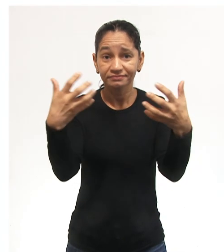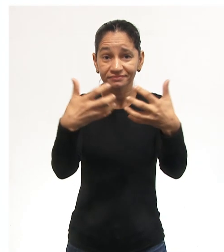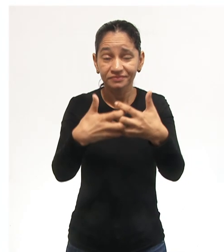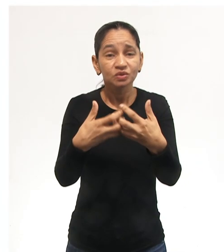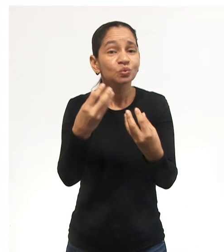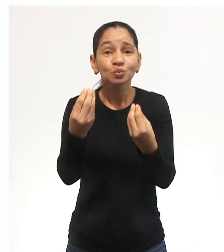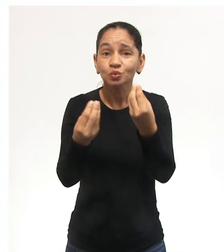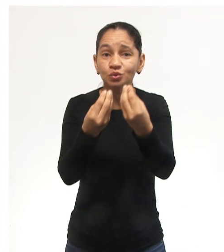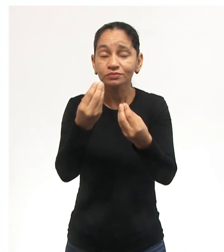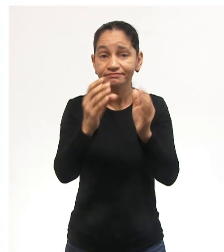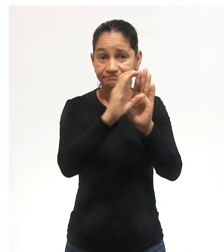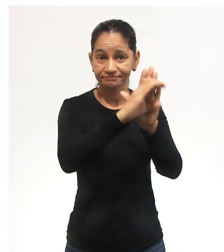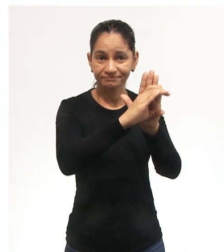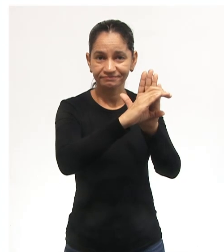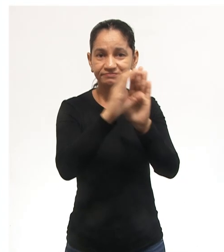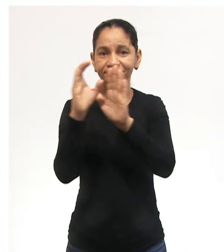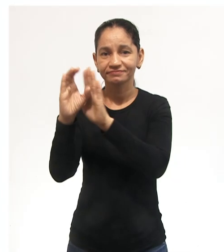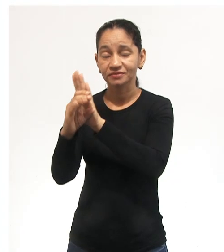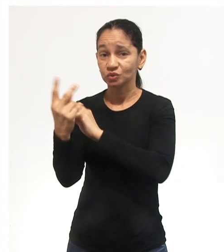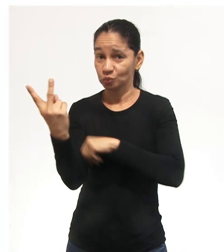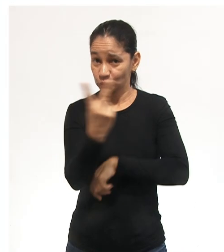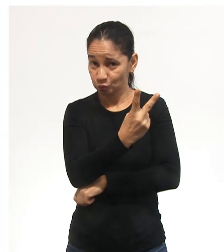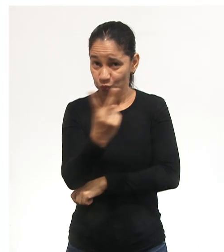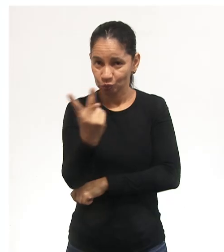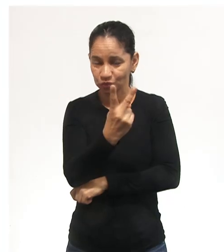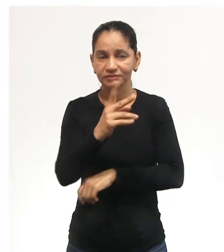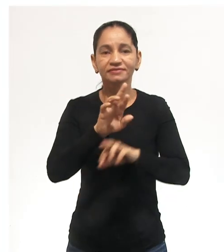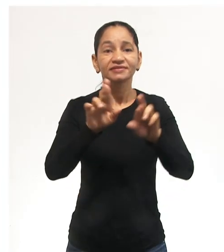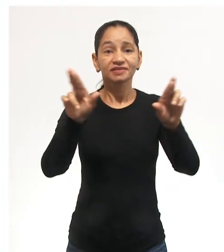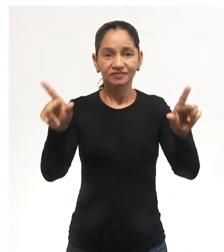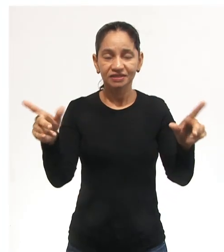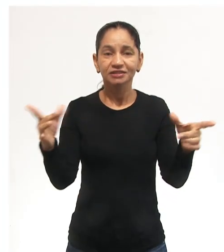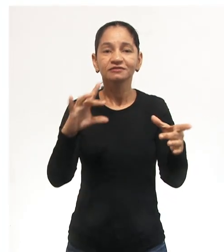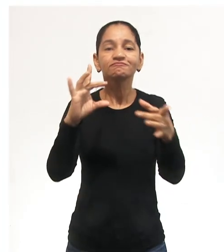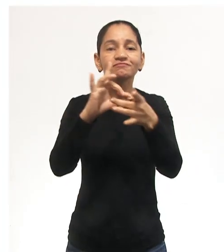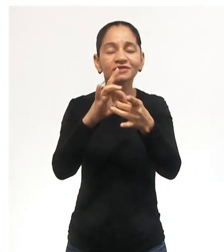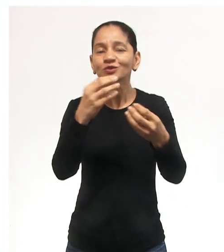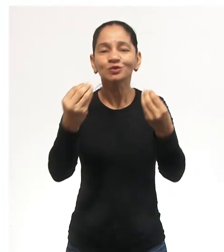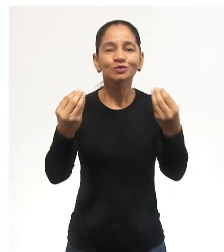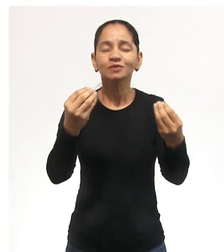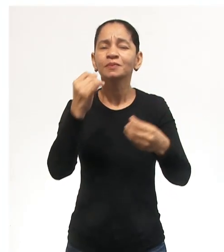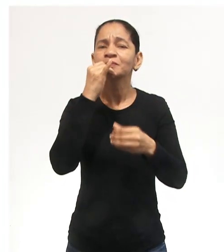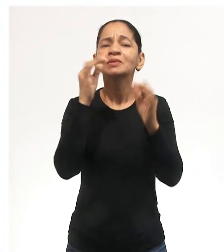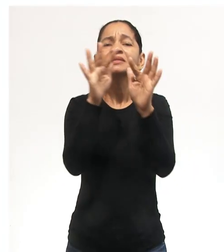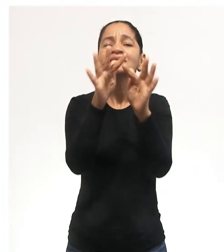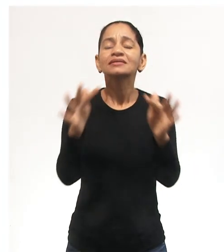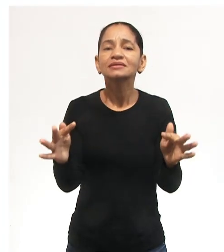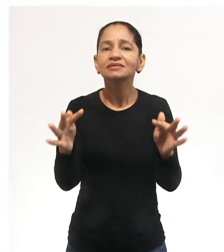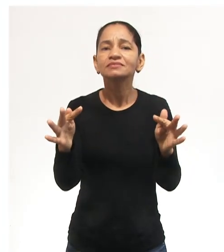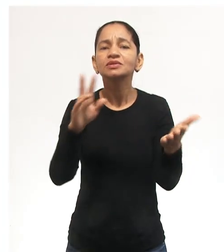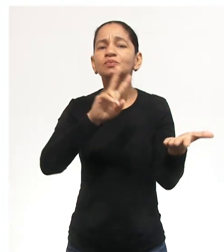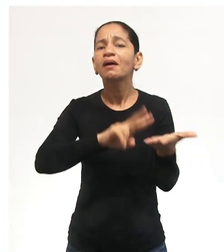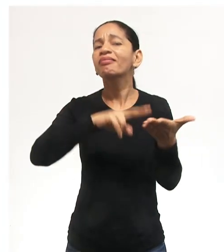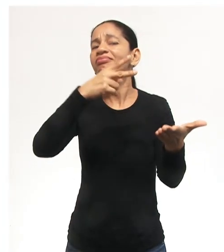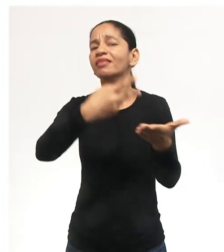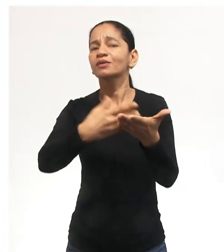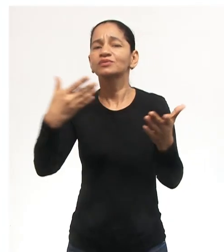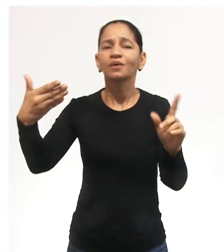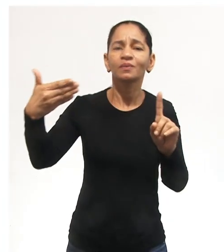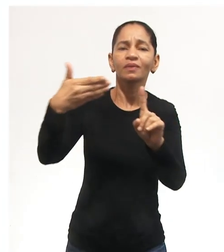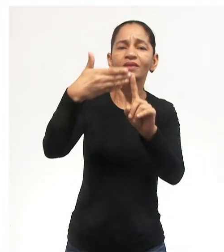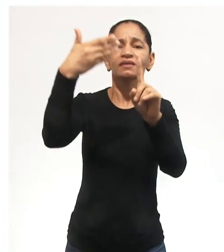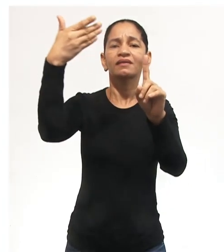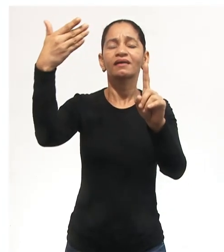a conceituar o que é o e-commerce. Olha aqui, ó, simplesmente uma tradução.